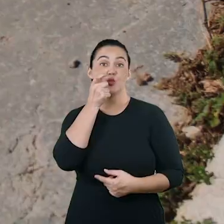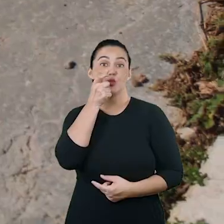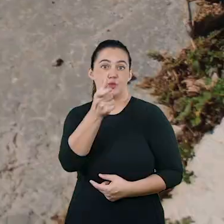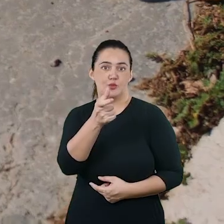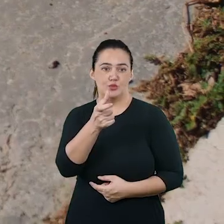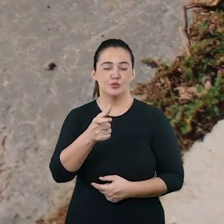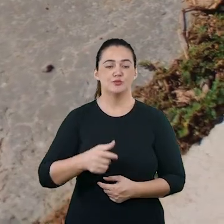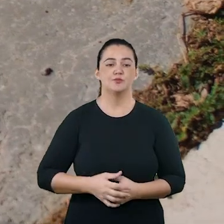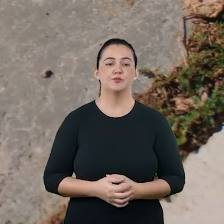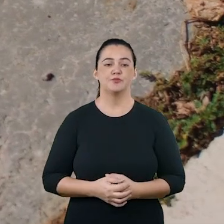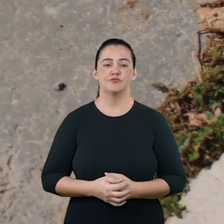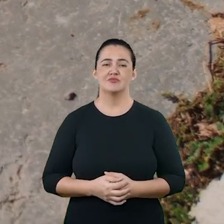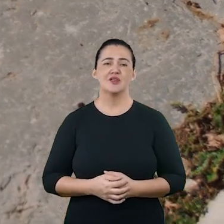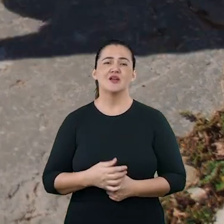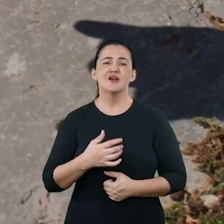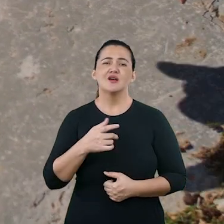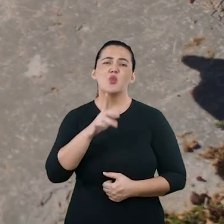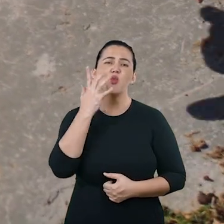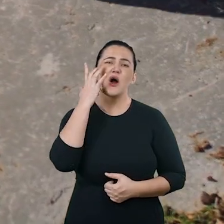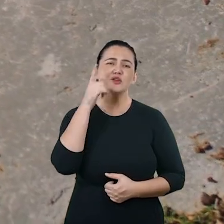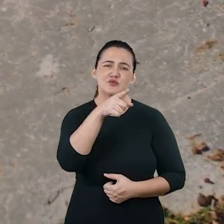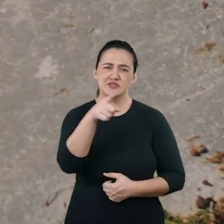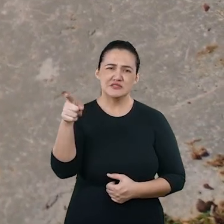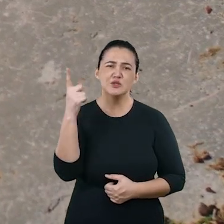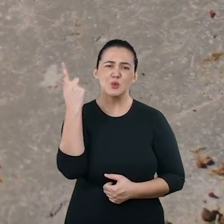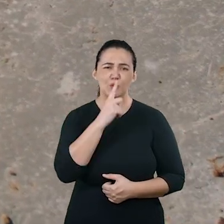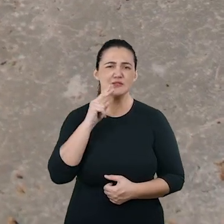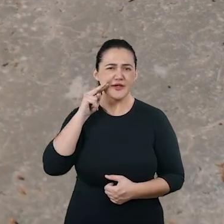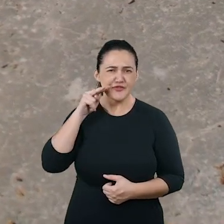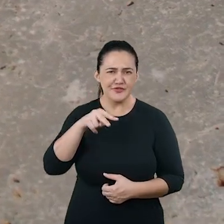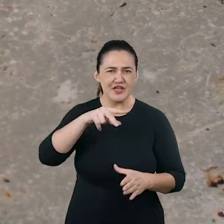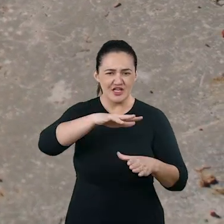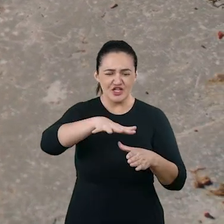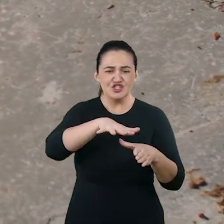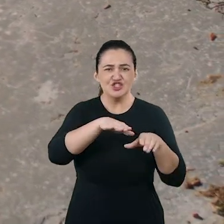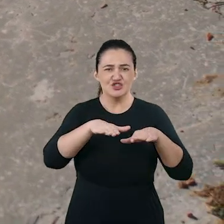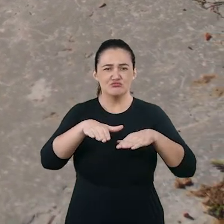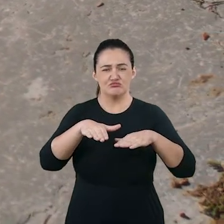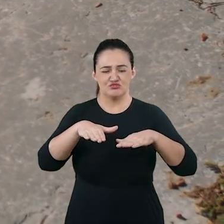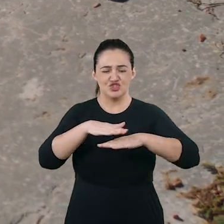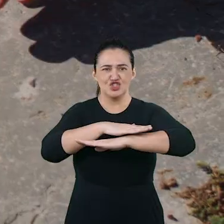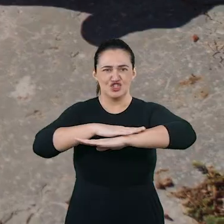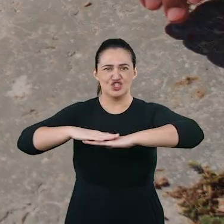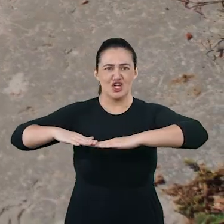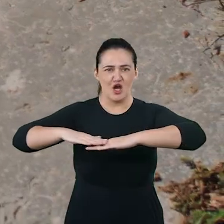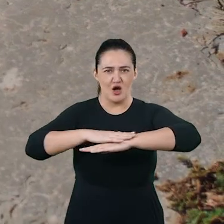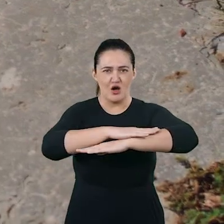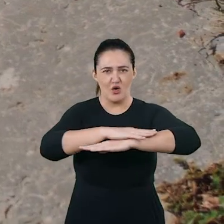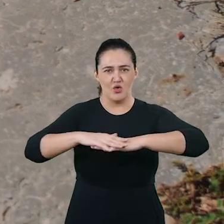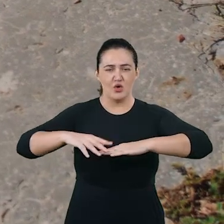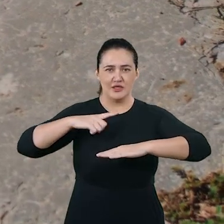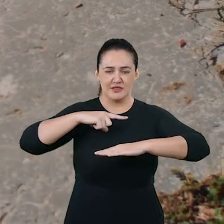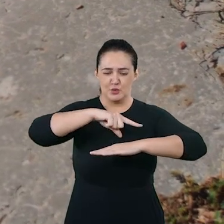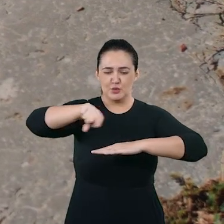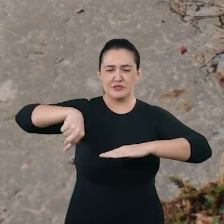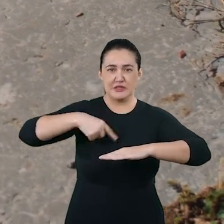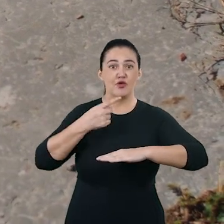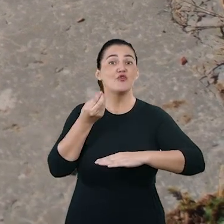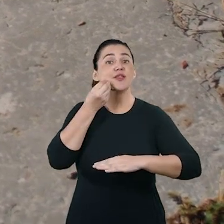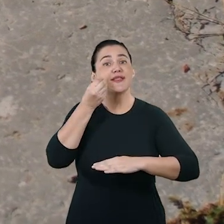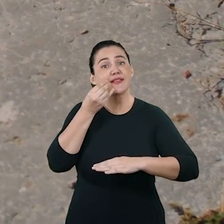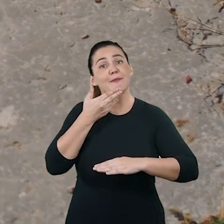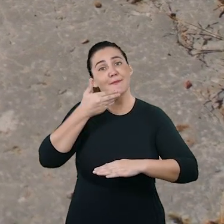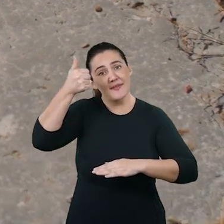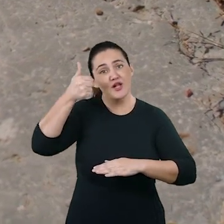vocês. Então eu não sei se em casa vocês vão conseguir ver, porque tem um círculo aqui, o Vacian vai tentar mostrar. Eu vou fazer uma coisa aqui para ver se ajuda.